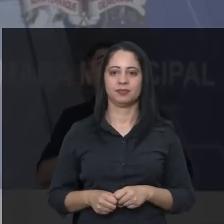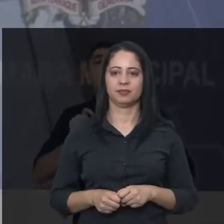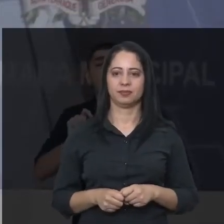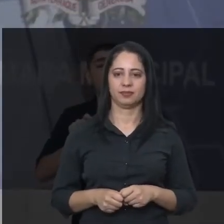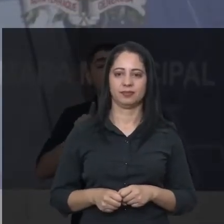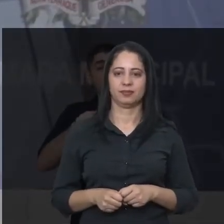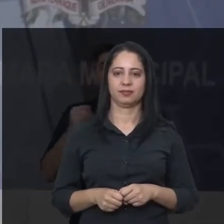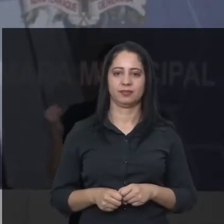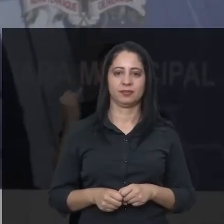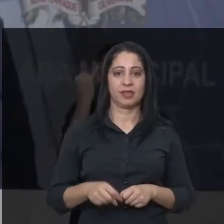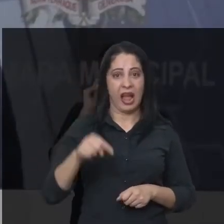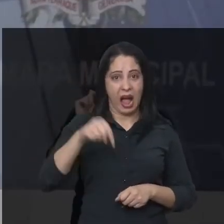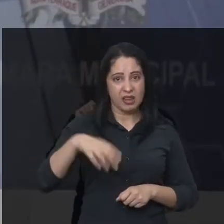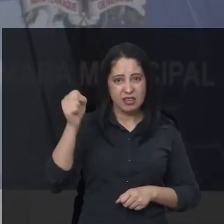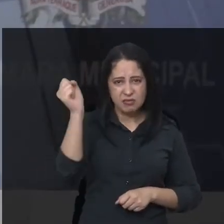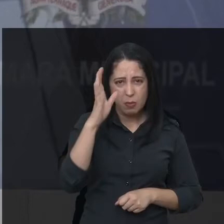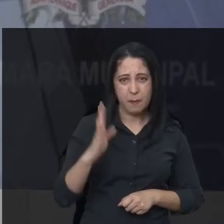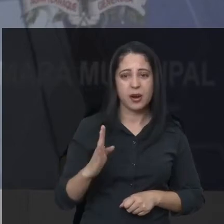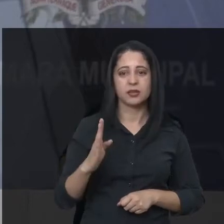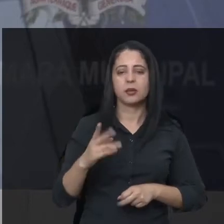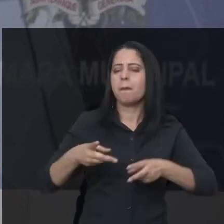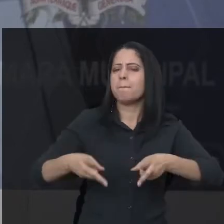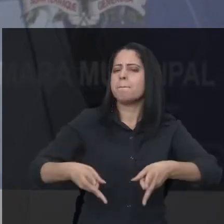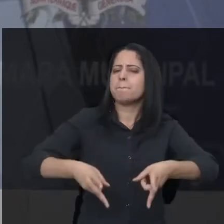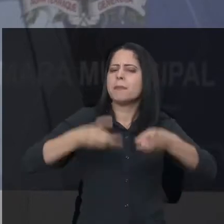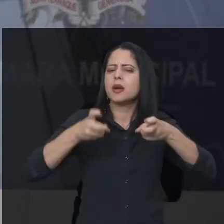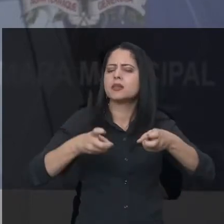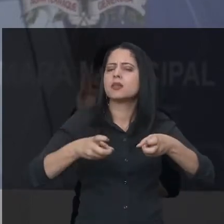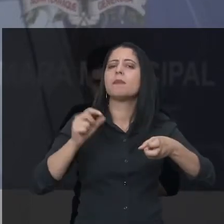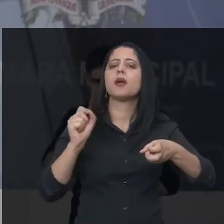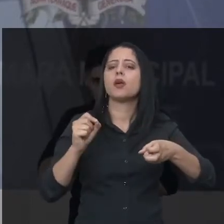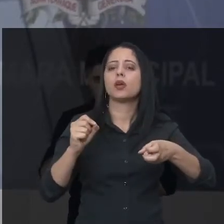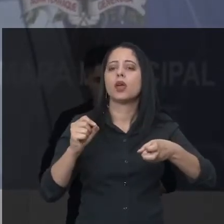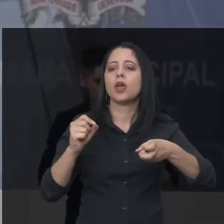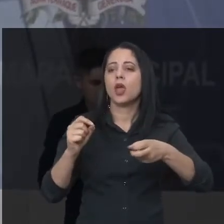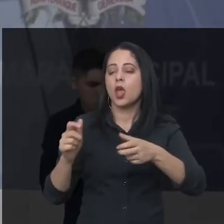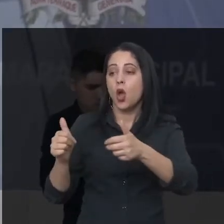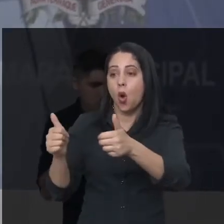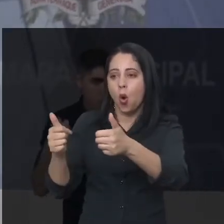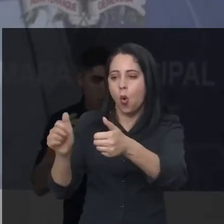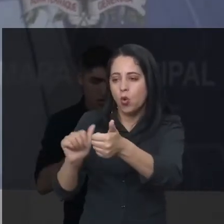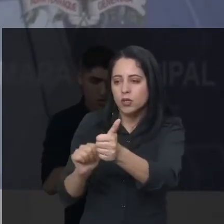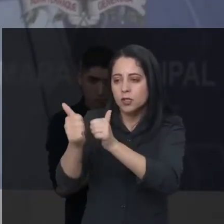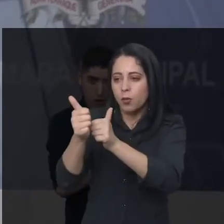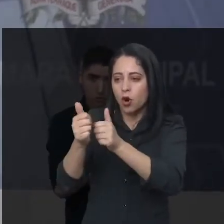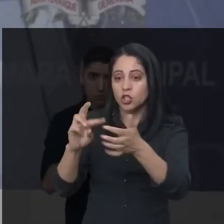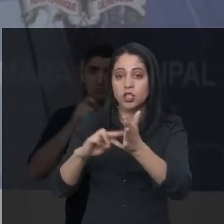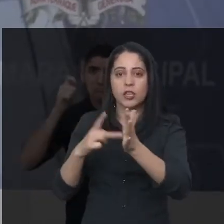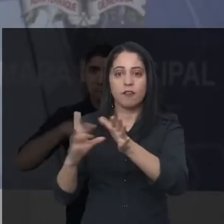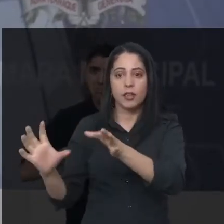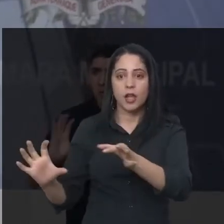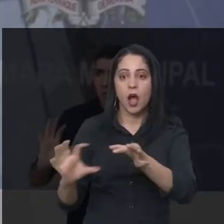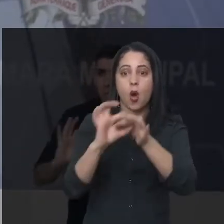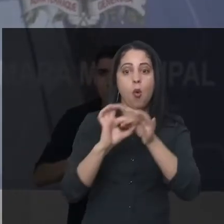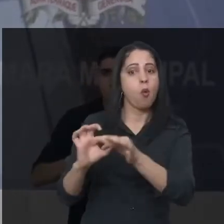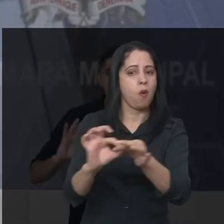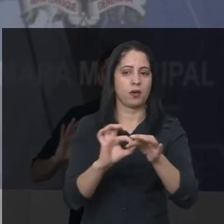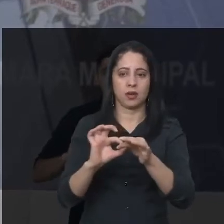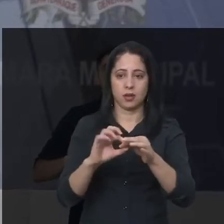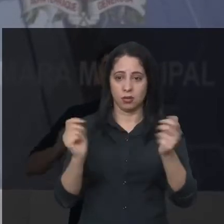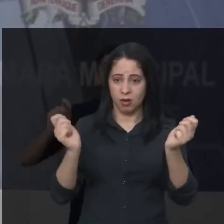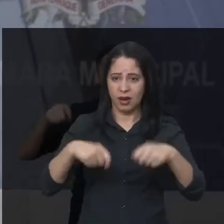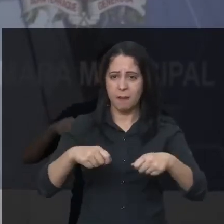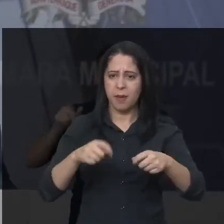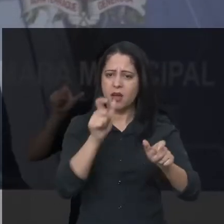no Brasil a gente está percebendo que o esporte ele une, não é? Ele salva